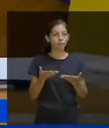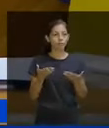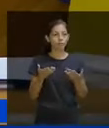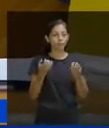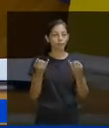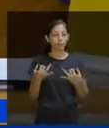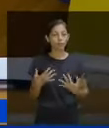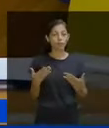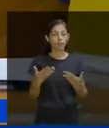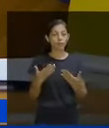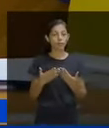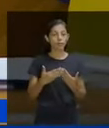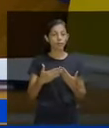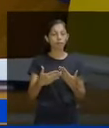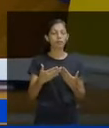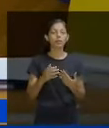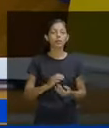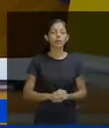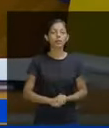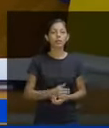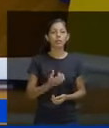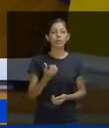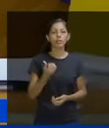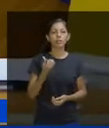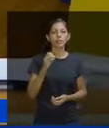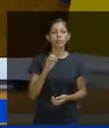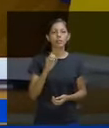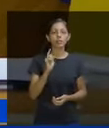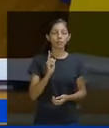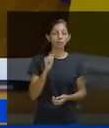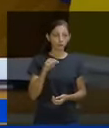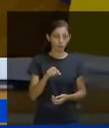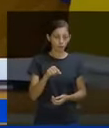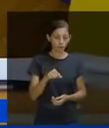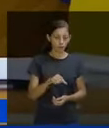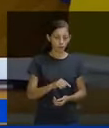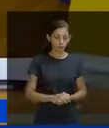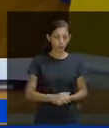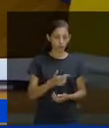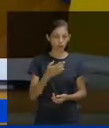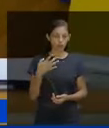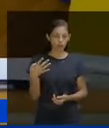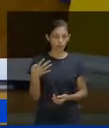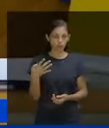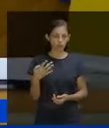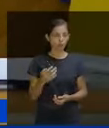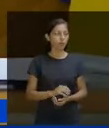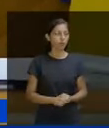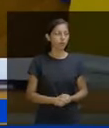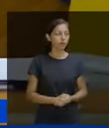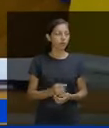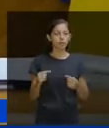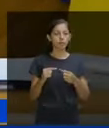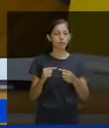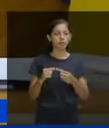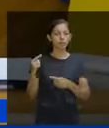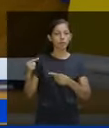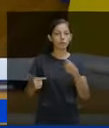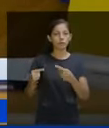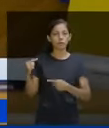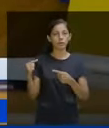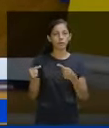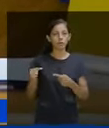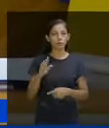em julgamento, o processo administrativo 600.096 de 2024, e trata da Política Nacional de